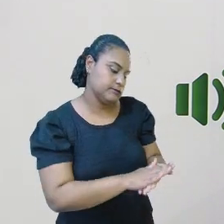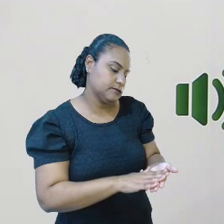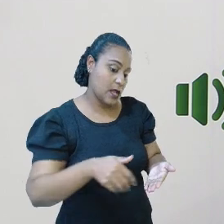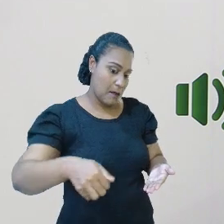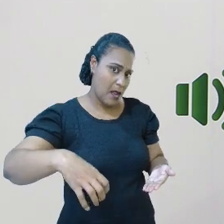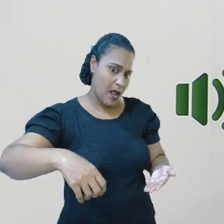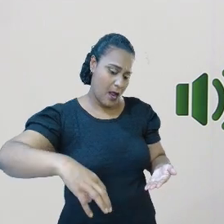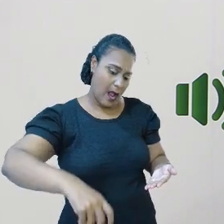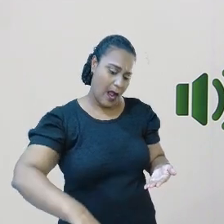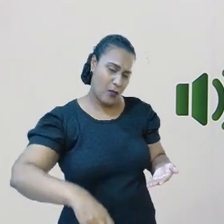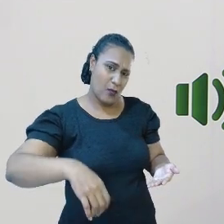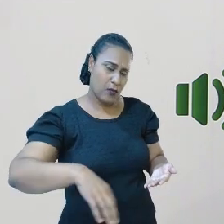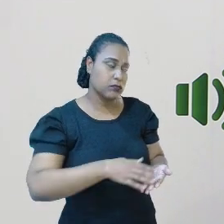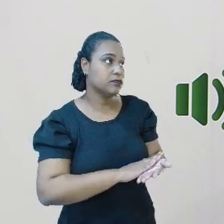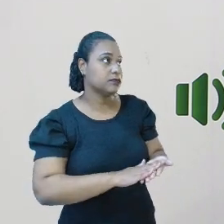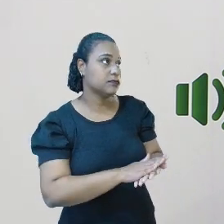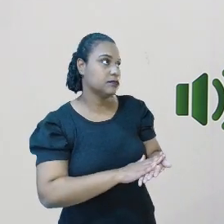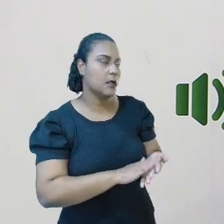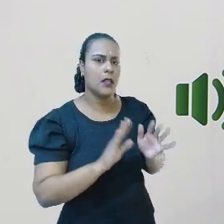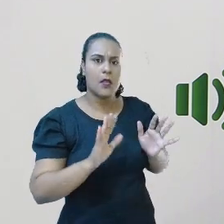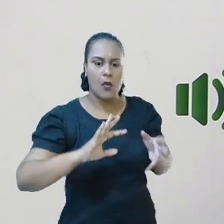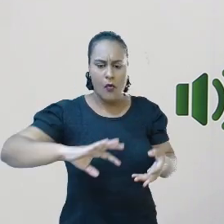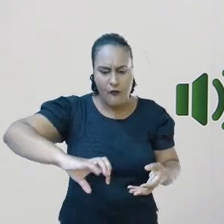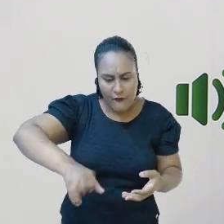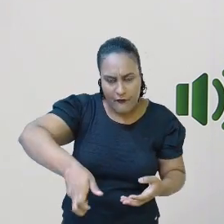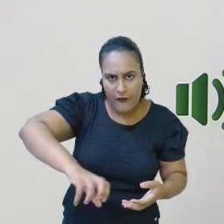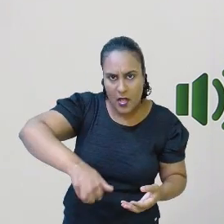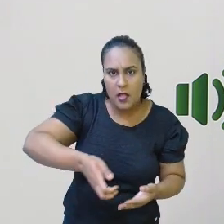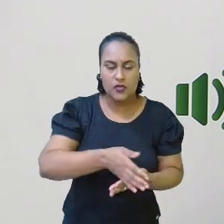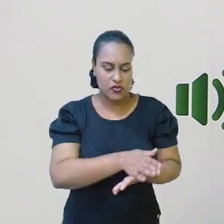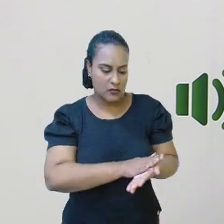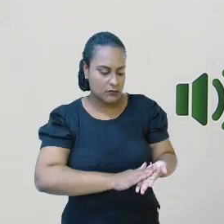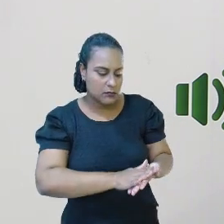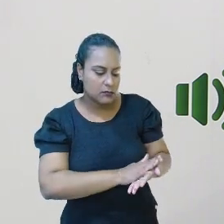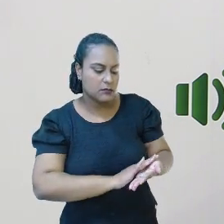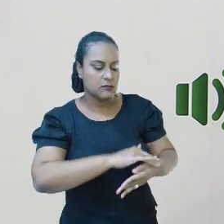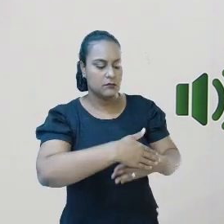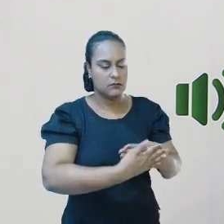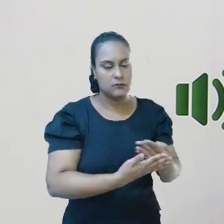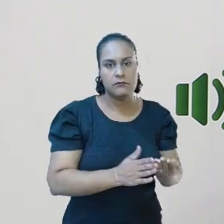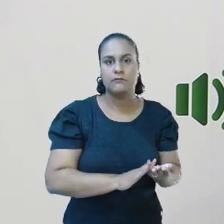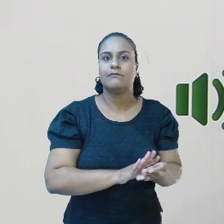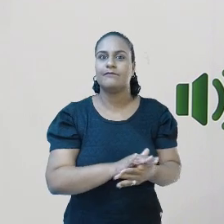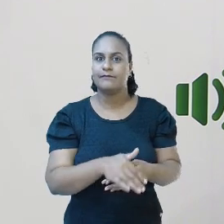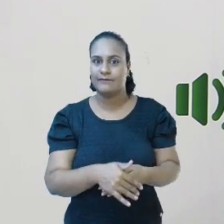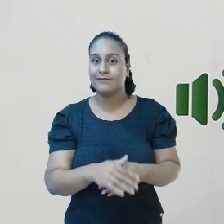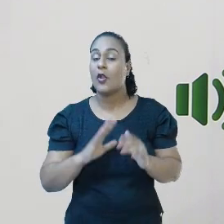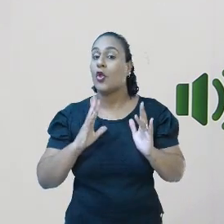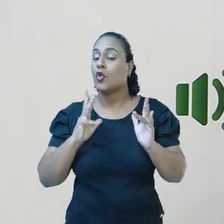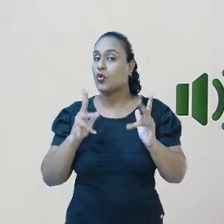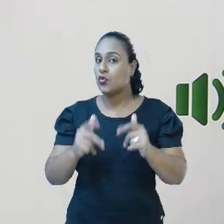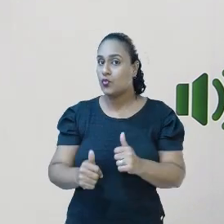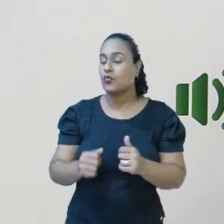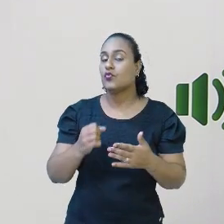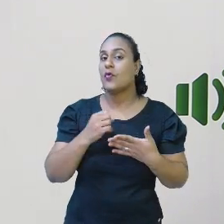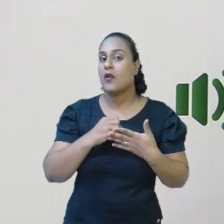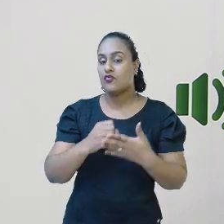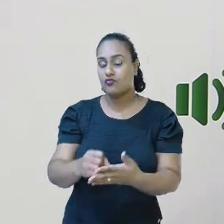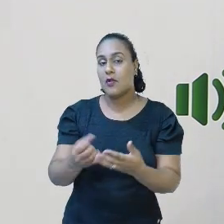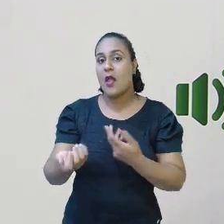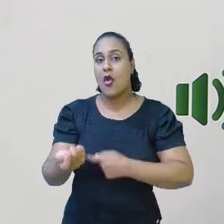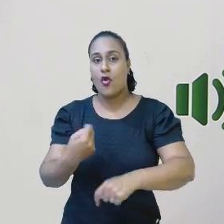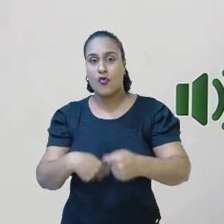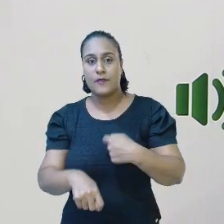todo. Todos esses cuidados que a gente está fazendo ajuda a economizar a água. Pois é,